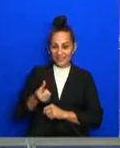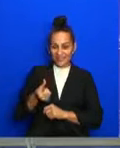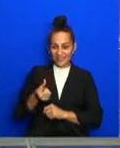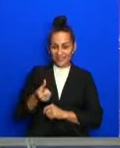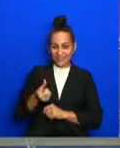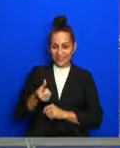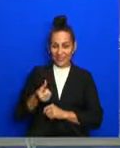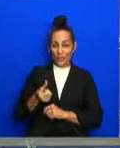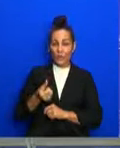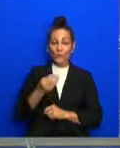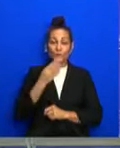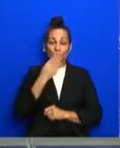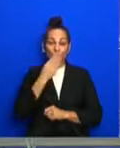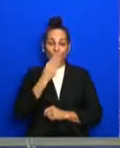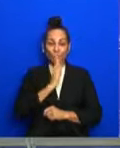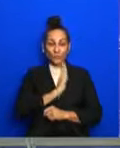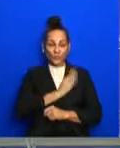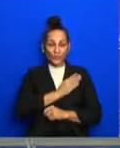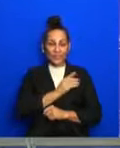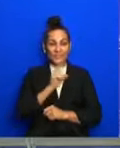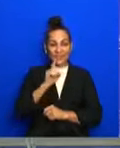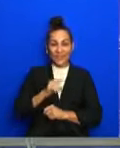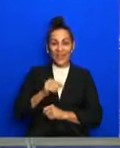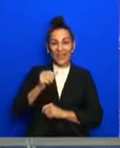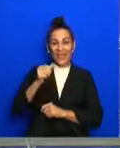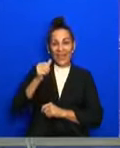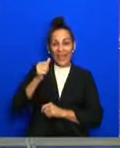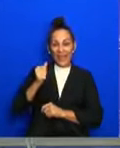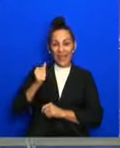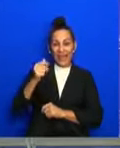06. E o time do coração é